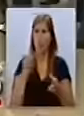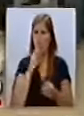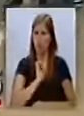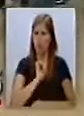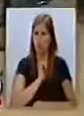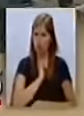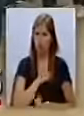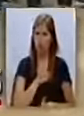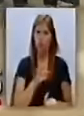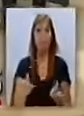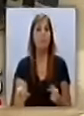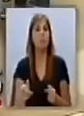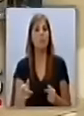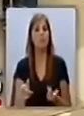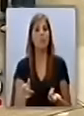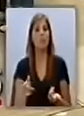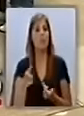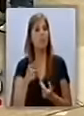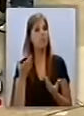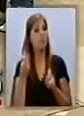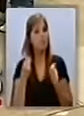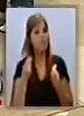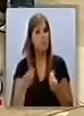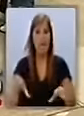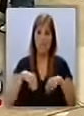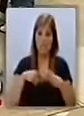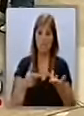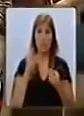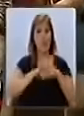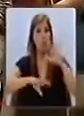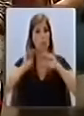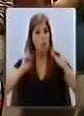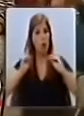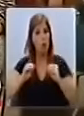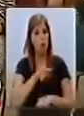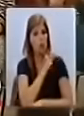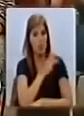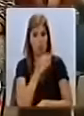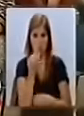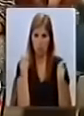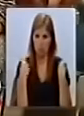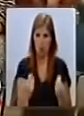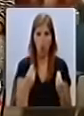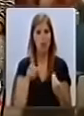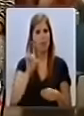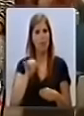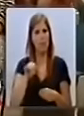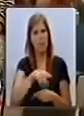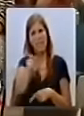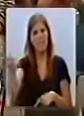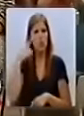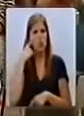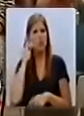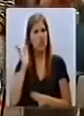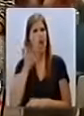para onde vão, o que significa que há uma boa formação na Universidade do Porto. Por outro lado, eles conhecem estudantes de outros países